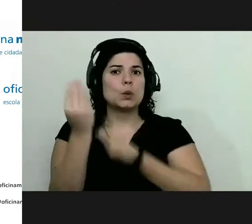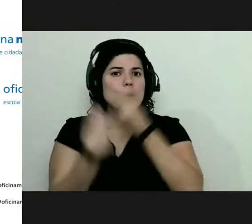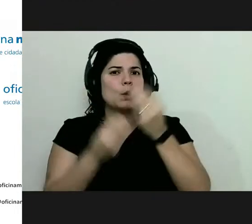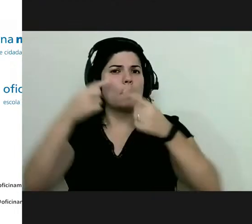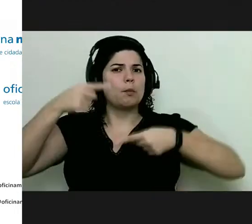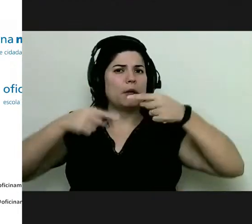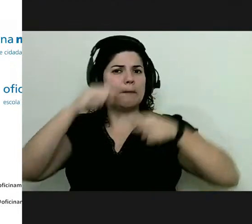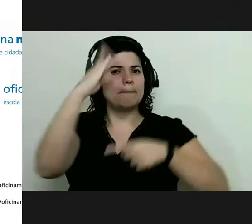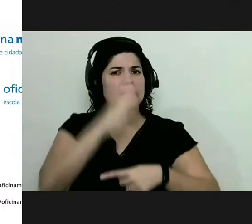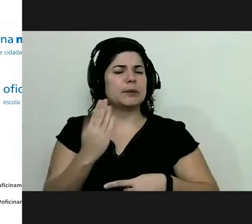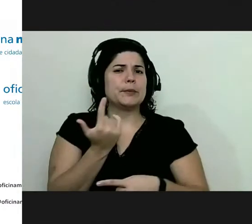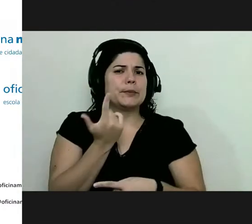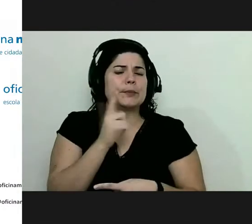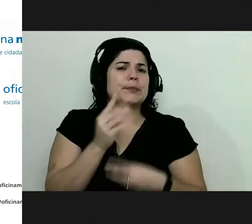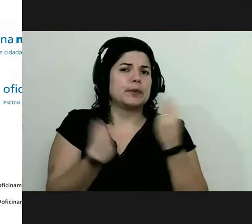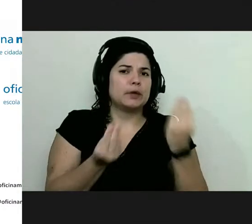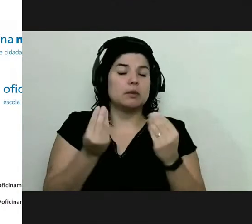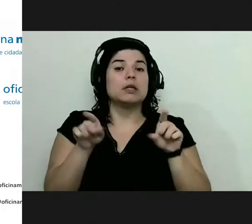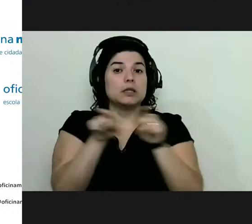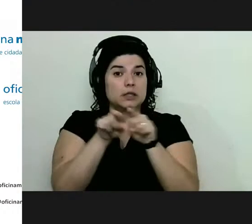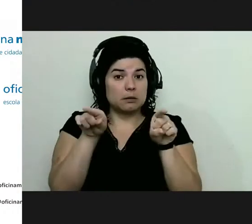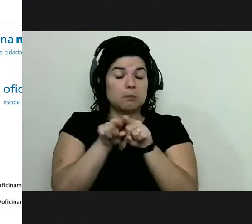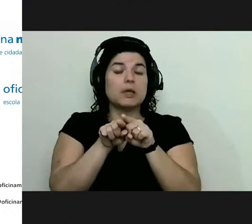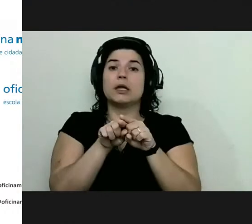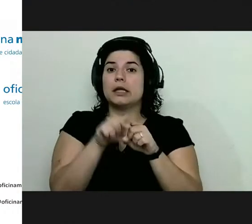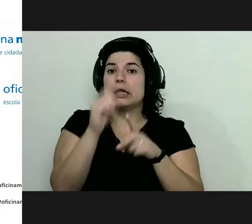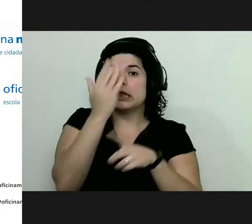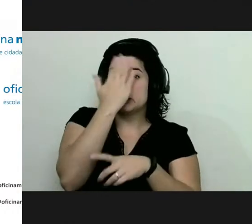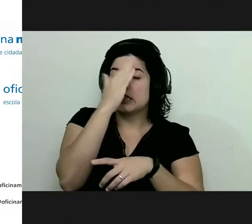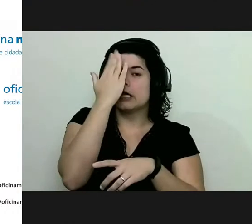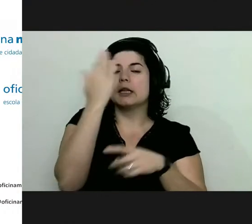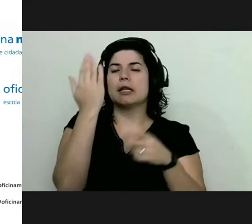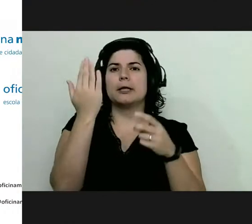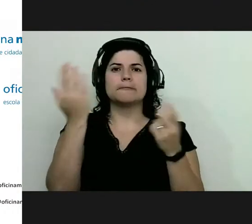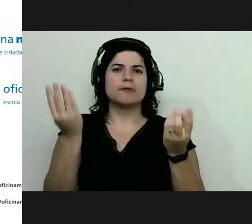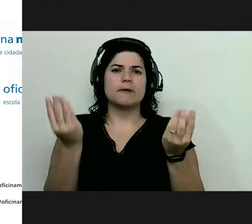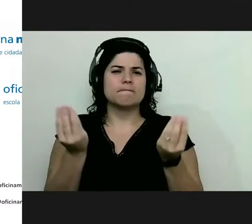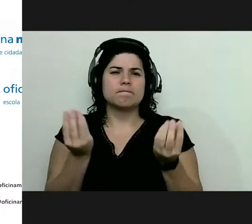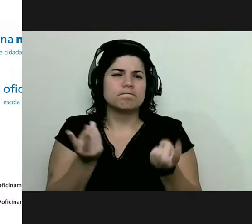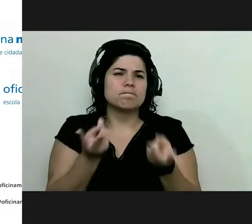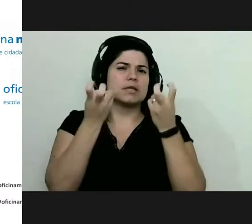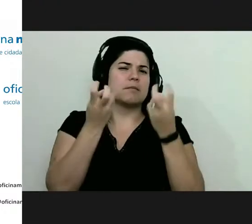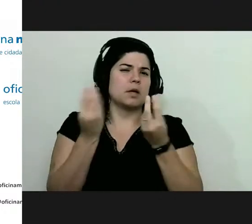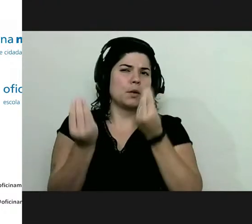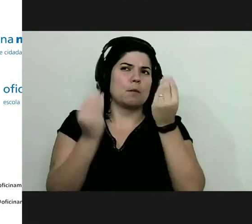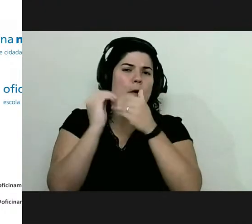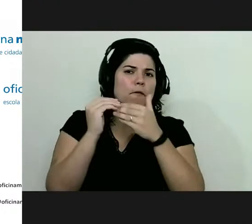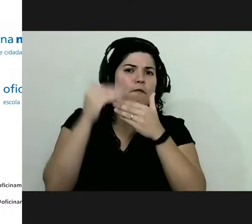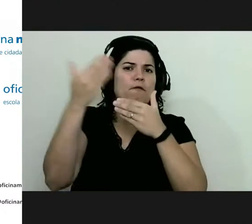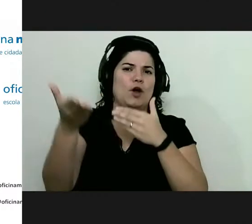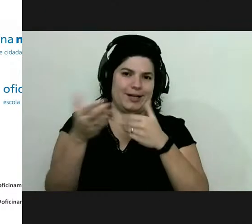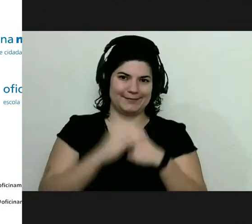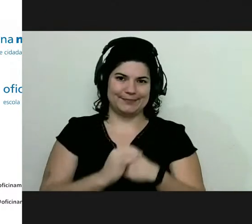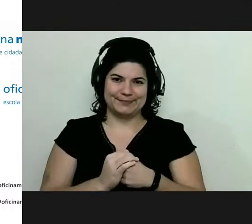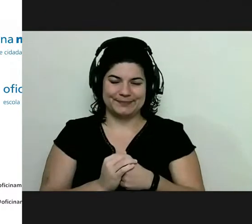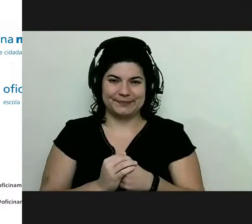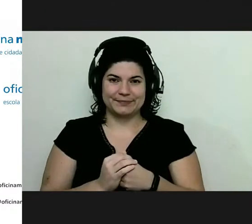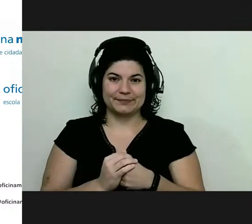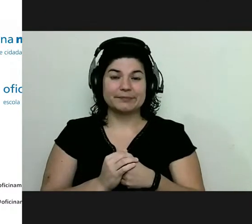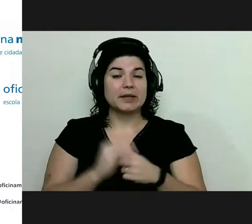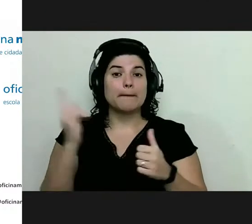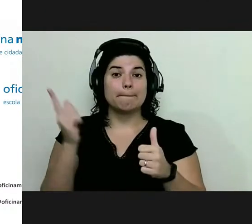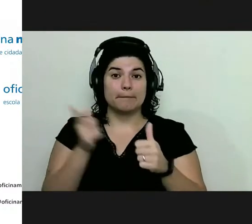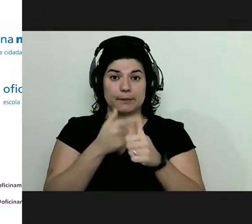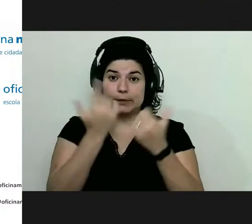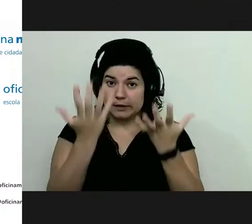da política no Brasil E por que não até uma certa interpretação certo olhar em relação ao que está conhecendo fora daqui né bom primeira